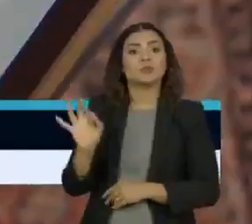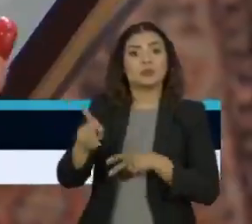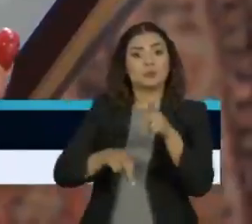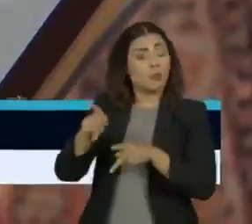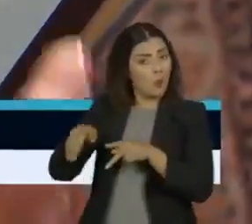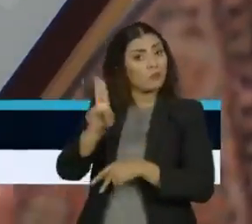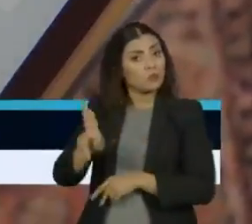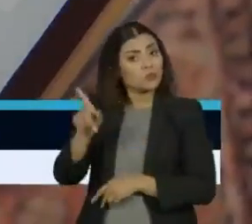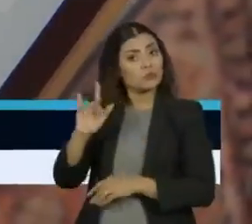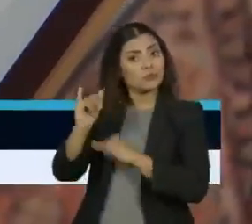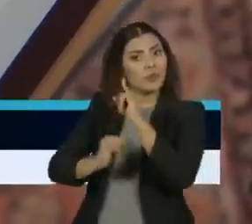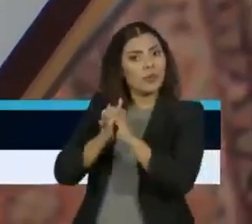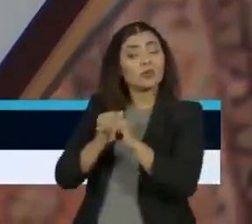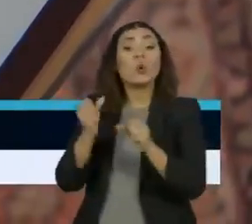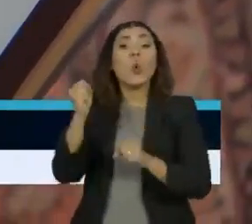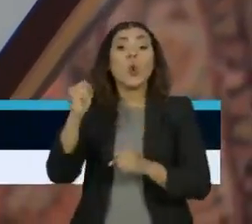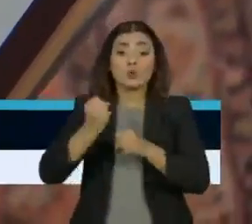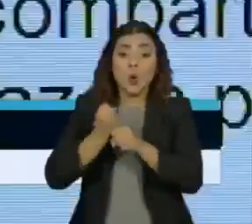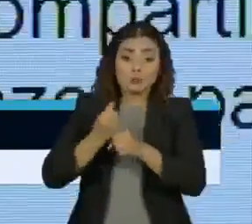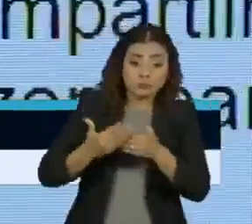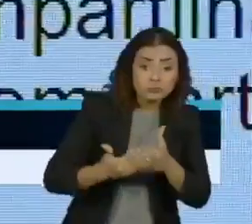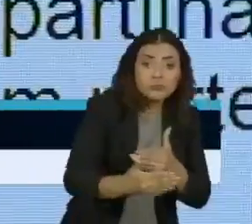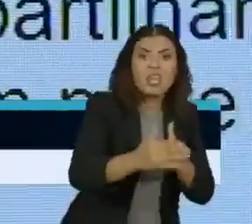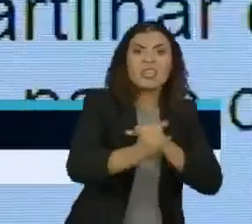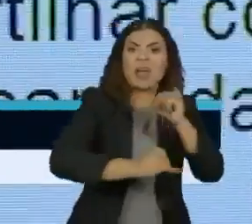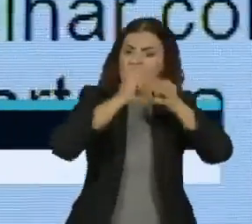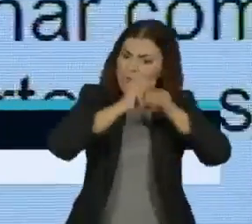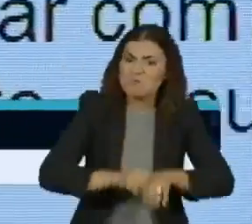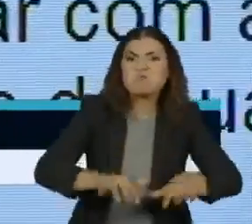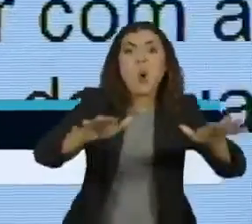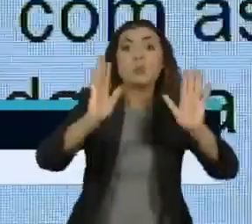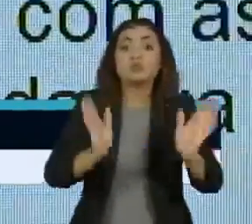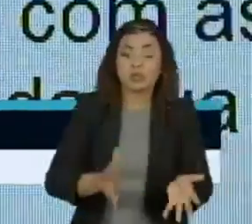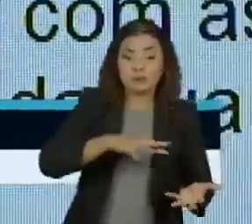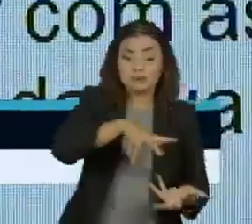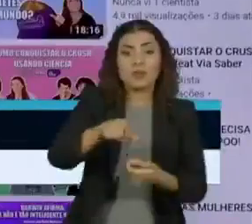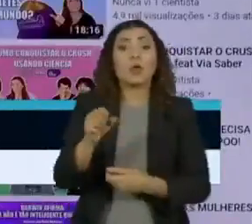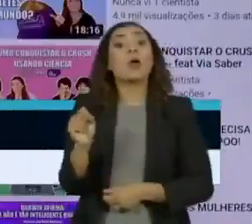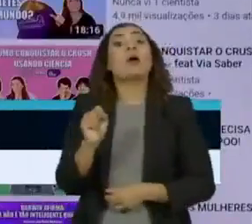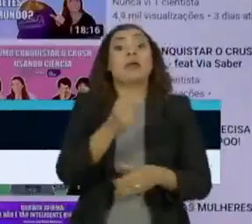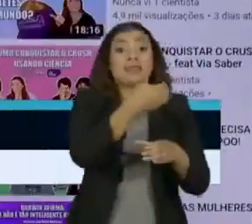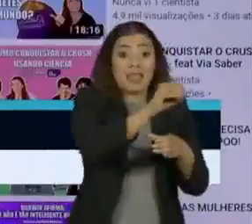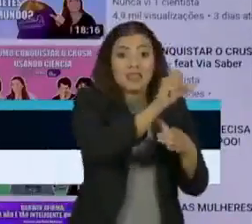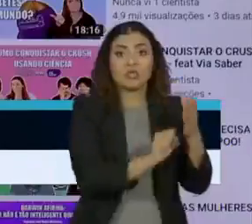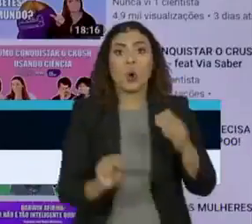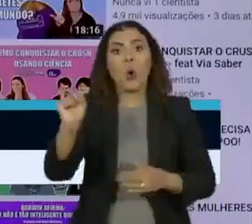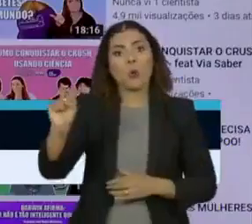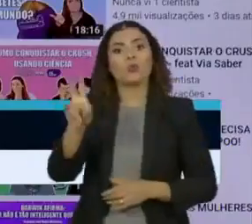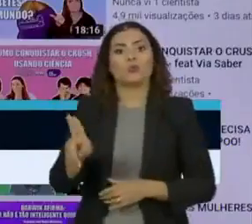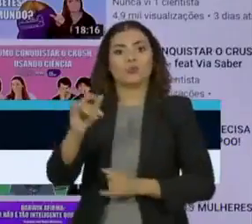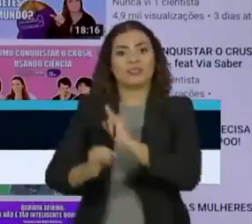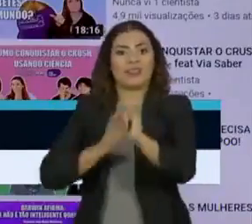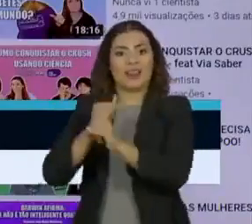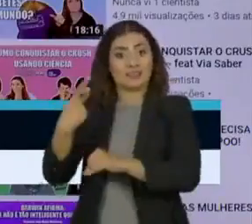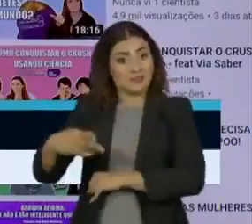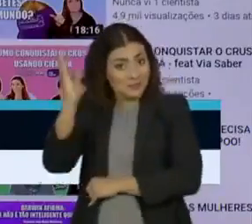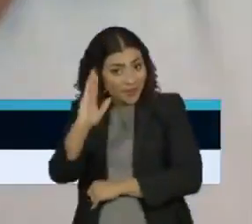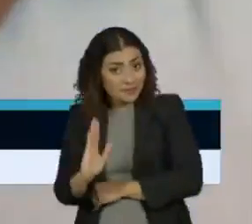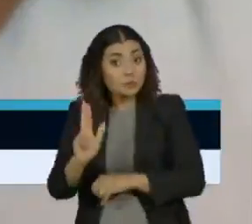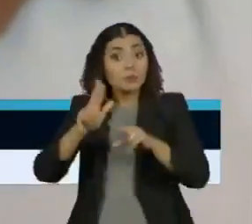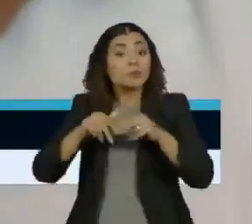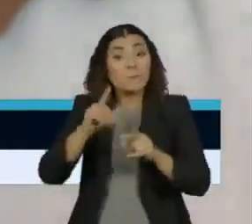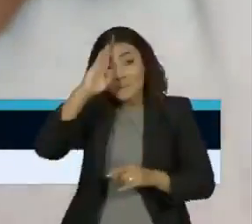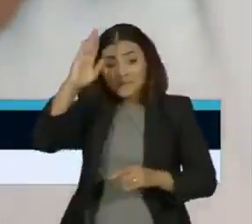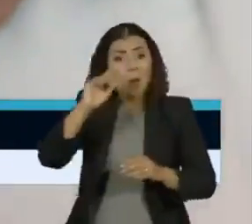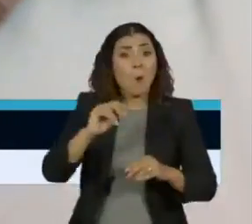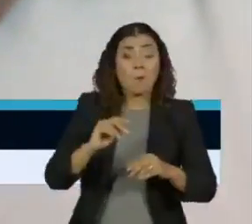população. 8 anos depois, a internet já era realidade em quase 8 de cada 10 lares brasileiros. E o equipamento mais